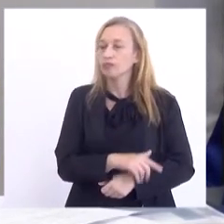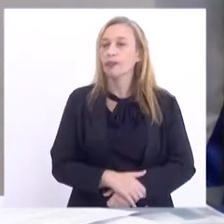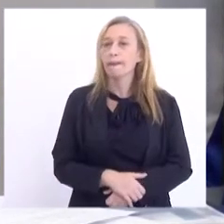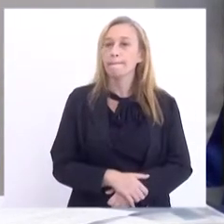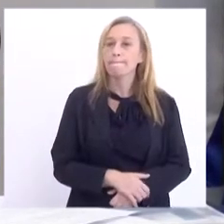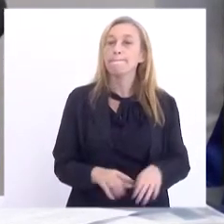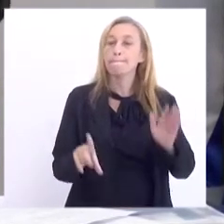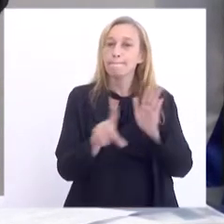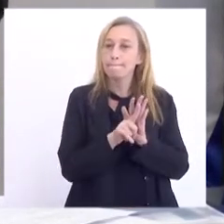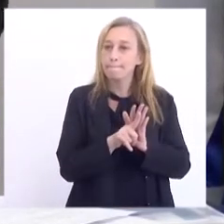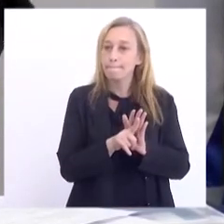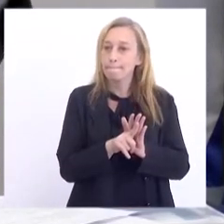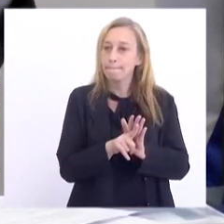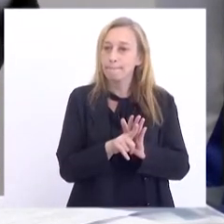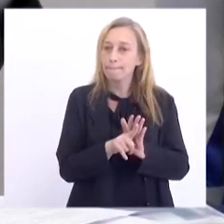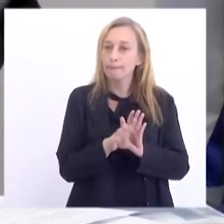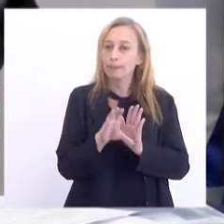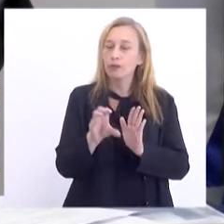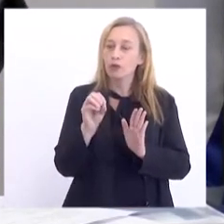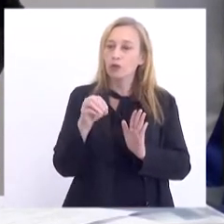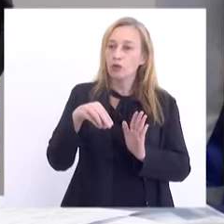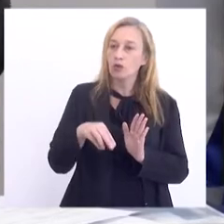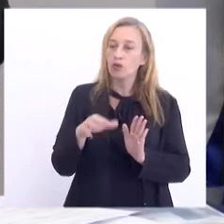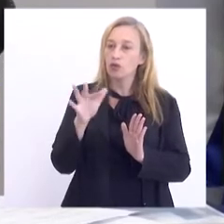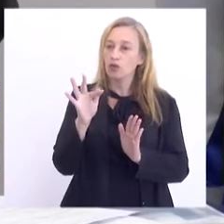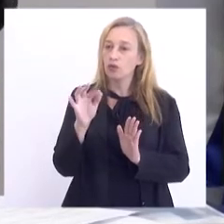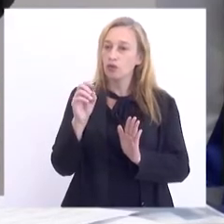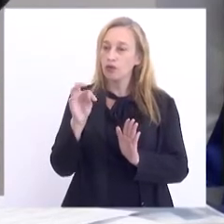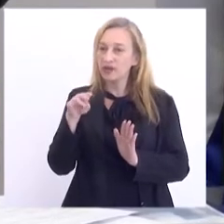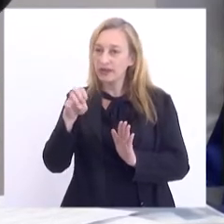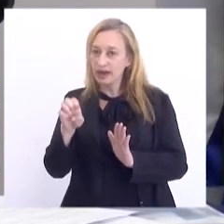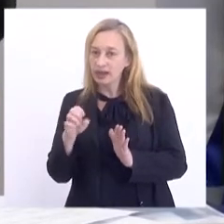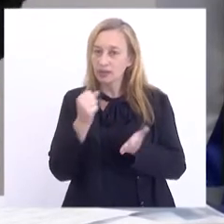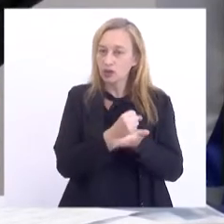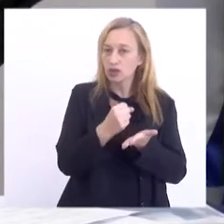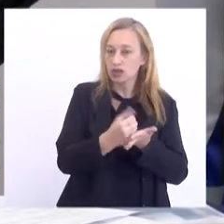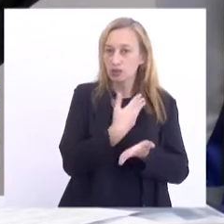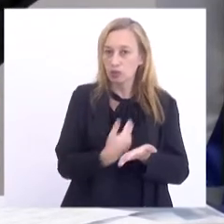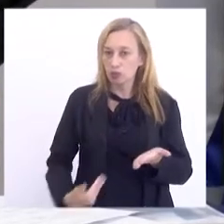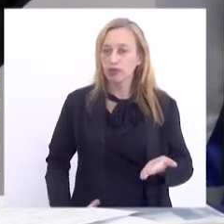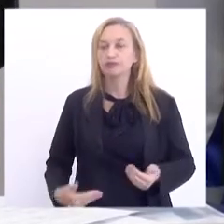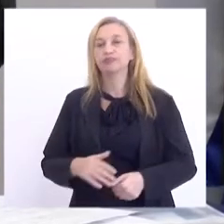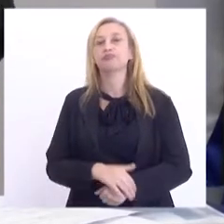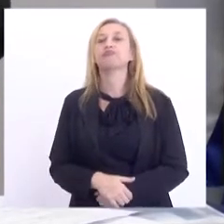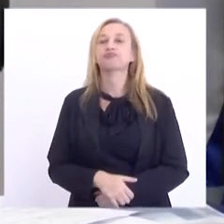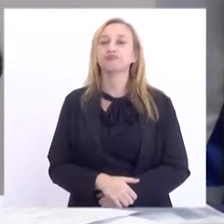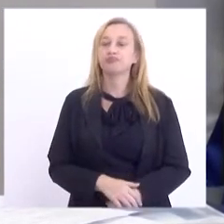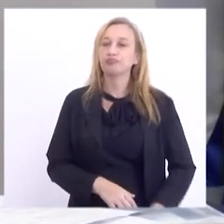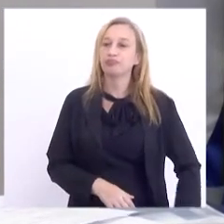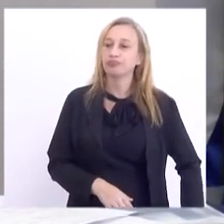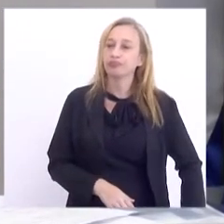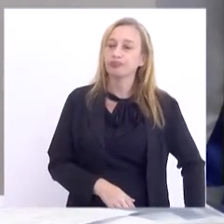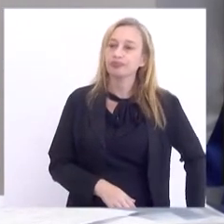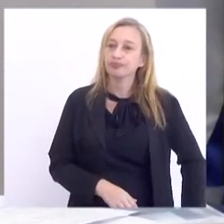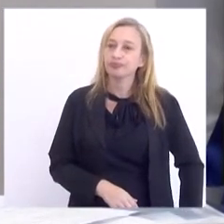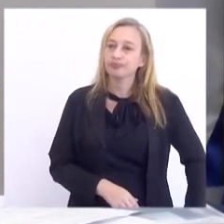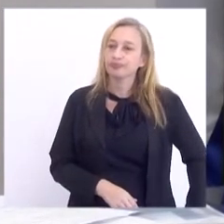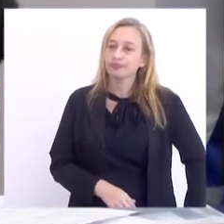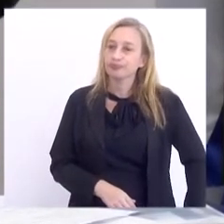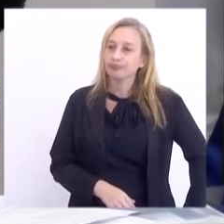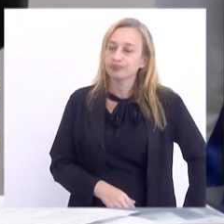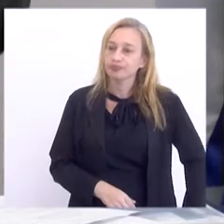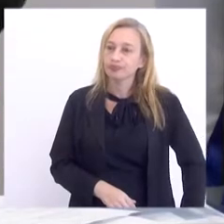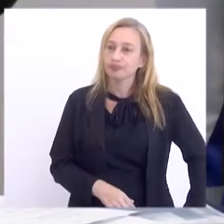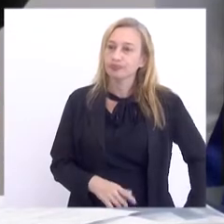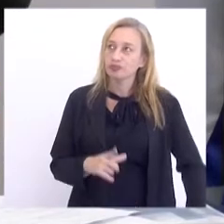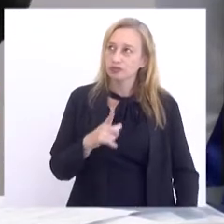é uma lei de conformidade e para as contratações públicas e eu tenho aqui comigo